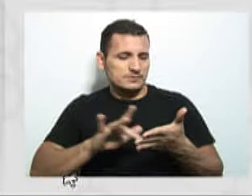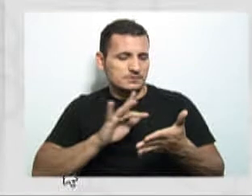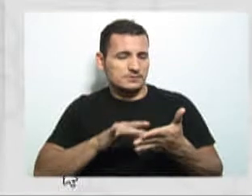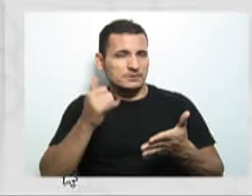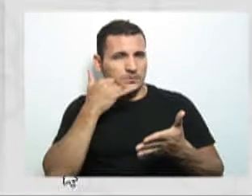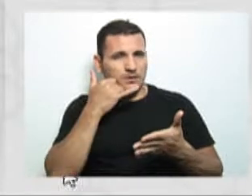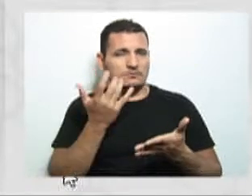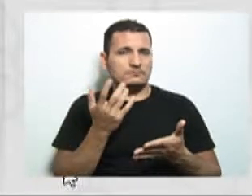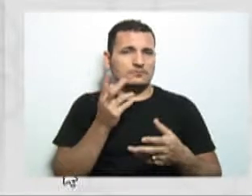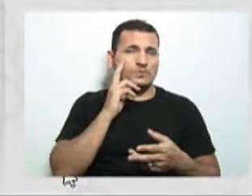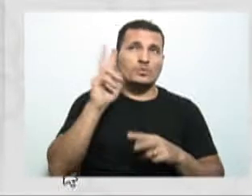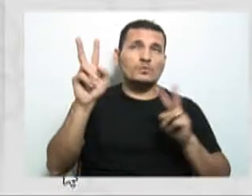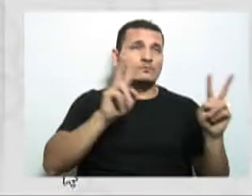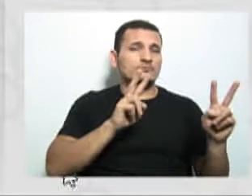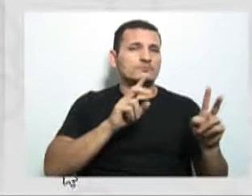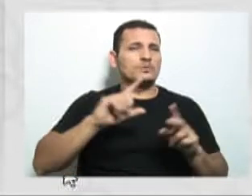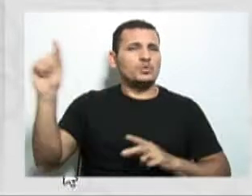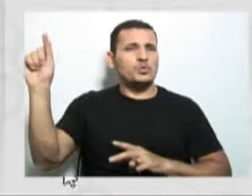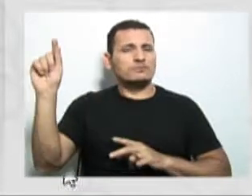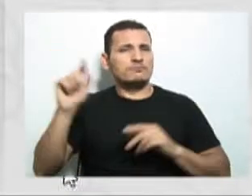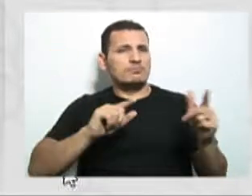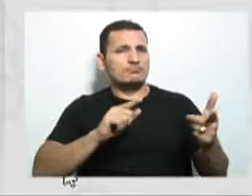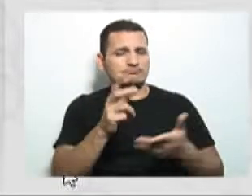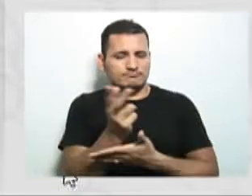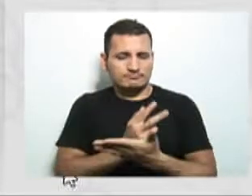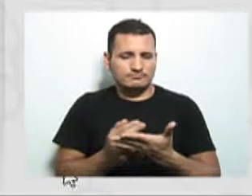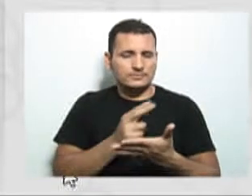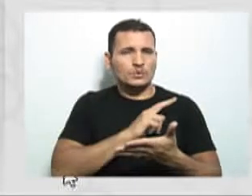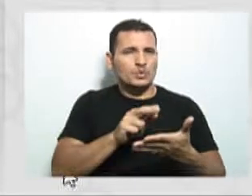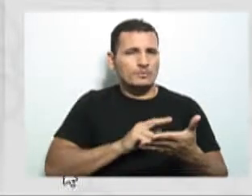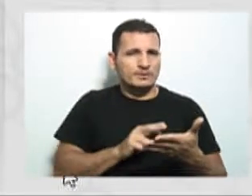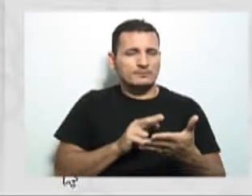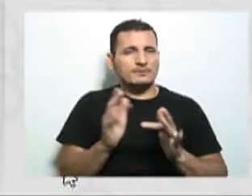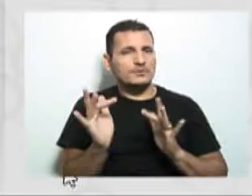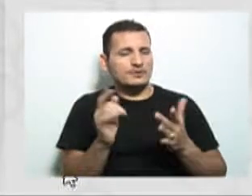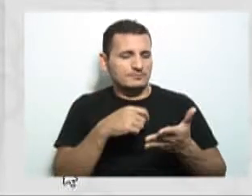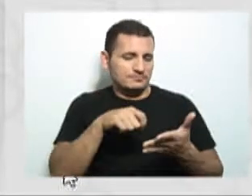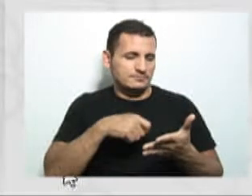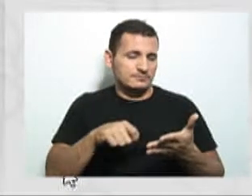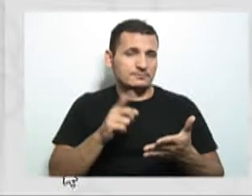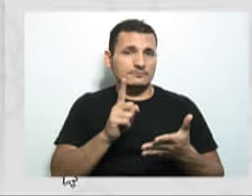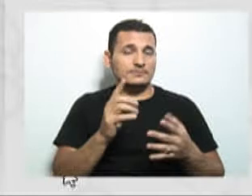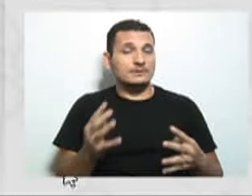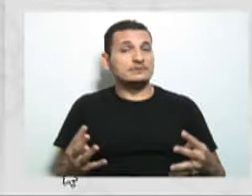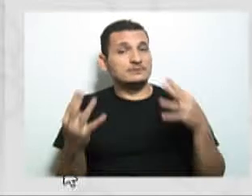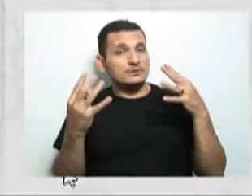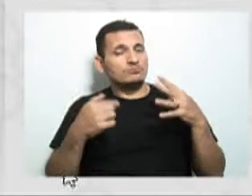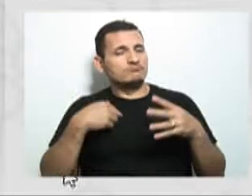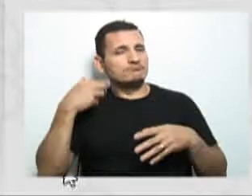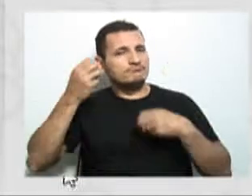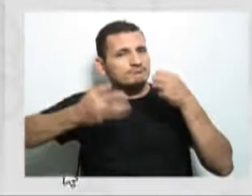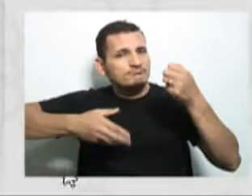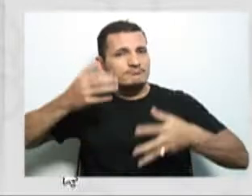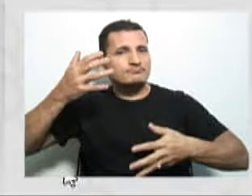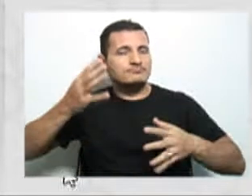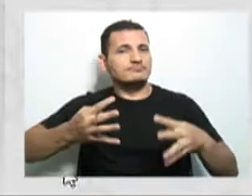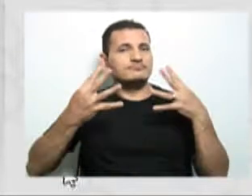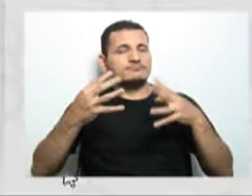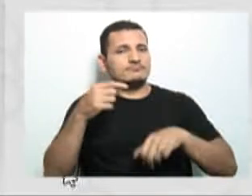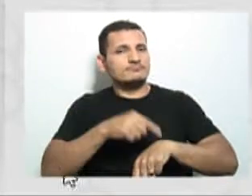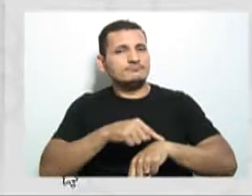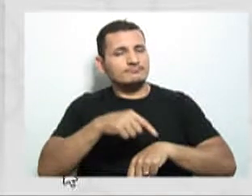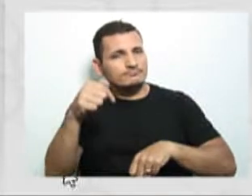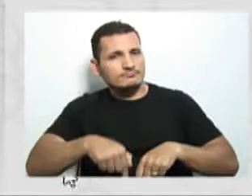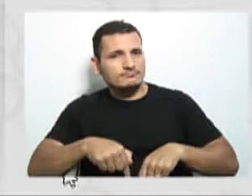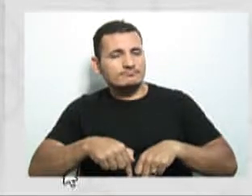ficar olhando para a lua, para cima, para baixo, para o lado, para o outro, desenhar aí o nome da namorada ou do namorado no caderno. Não, tem que prestar atenção no que eu estou falando. Tem que prestar atenção aqui, agora, nesse